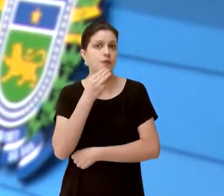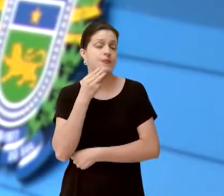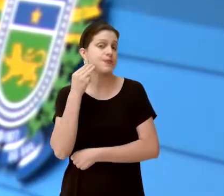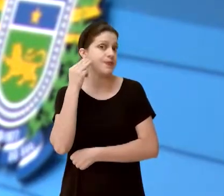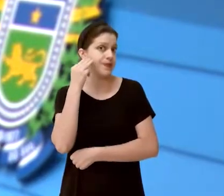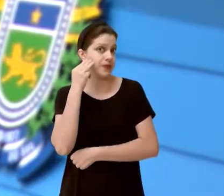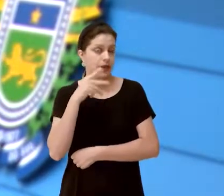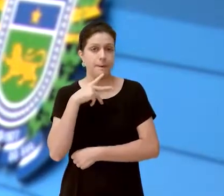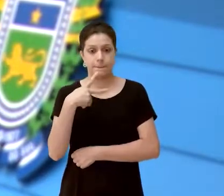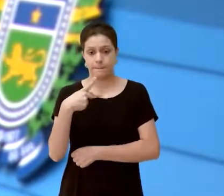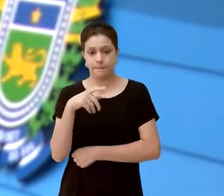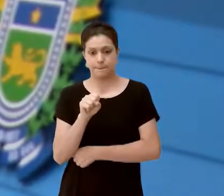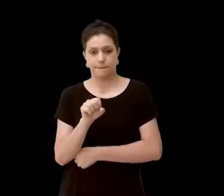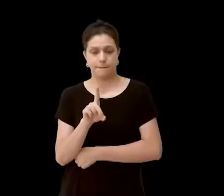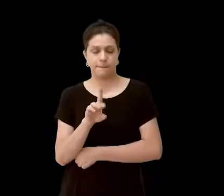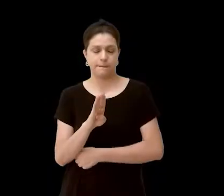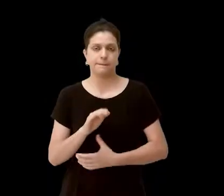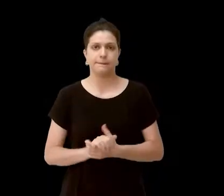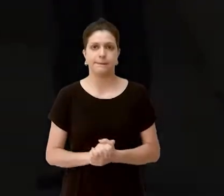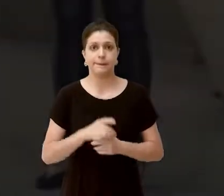deputado Marçal Filho, do PSDB.